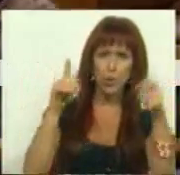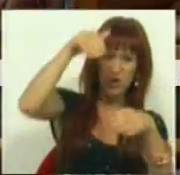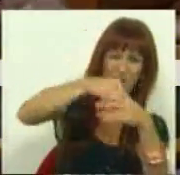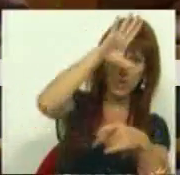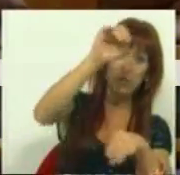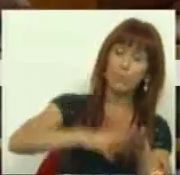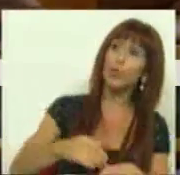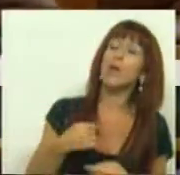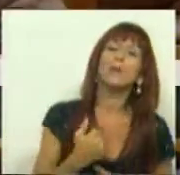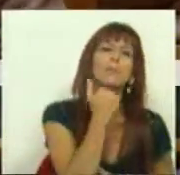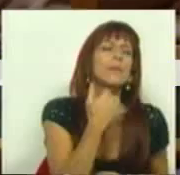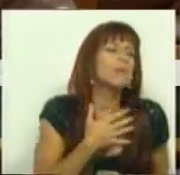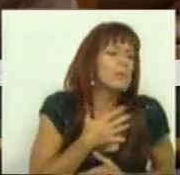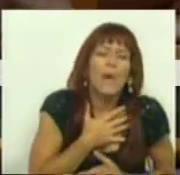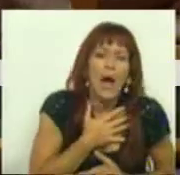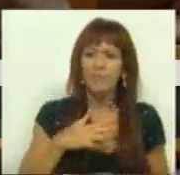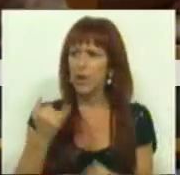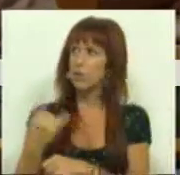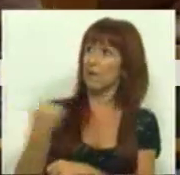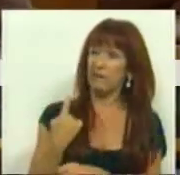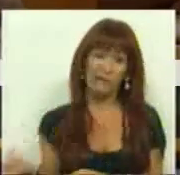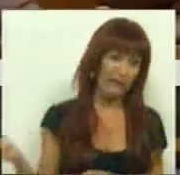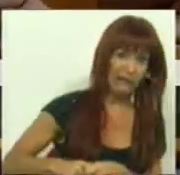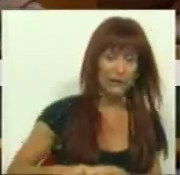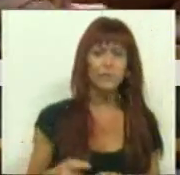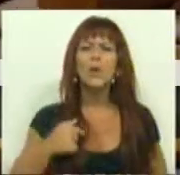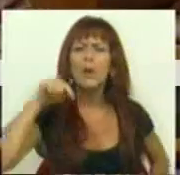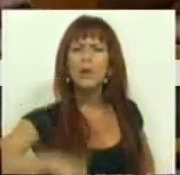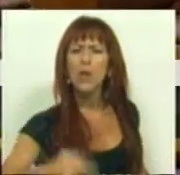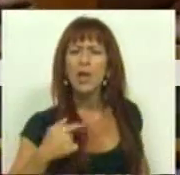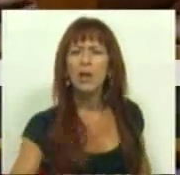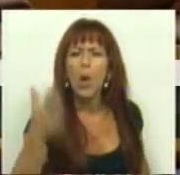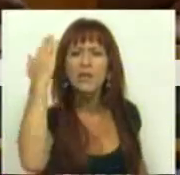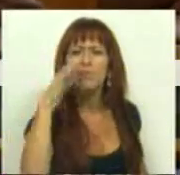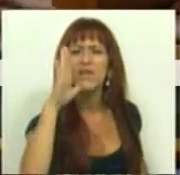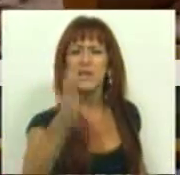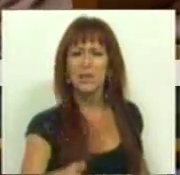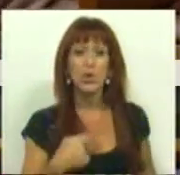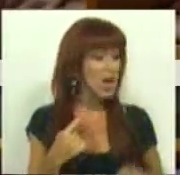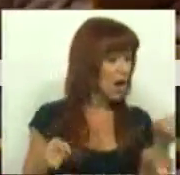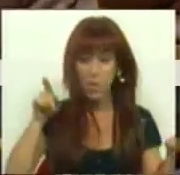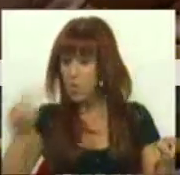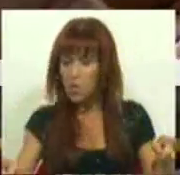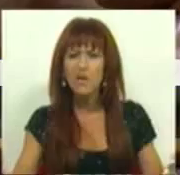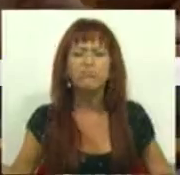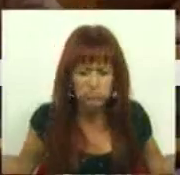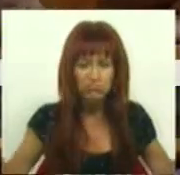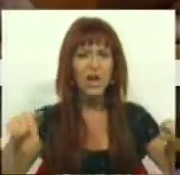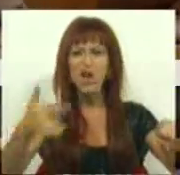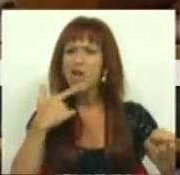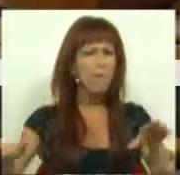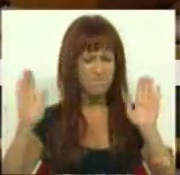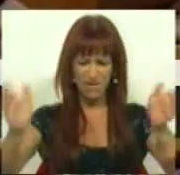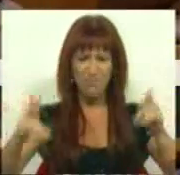no Governo por devoção e o outro por obrigação. Pois nós aqui acho que devemos dizer a uns e a outros que não